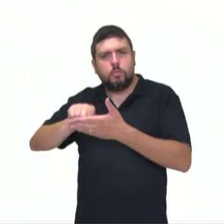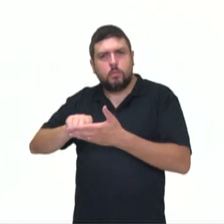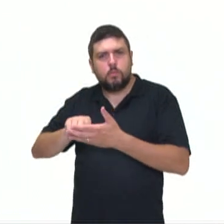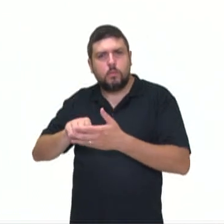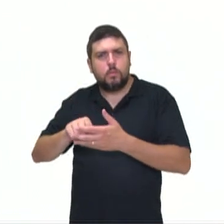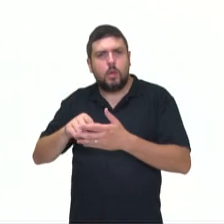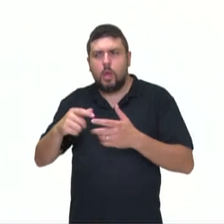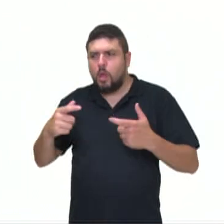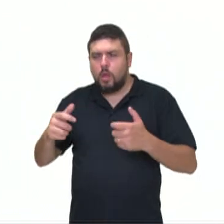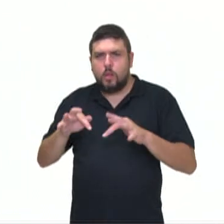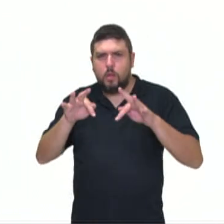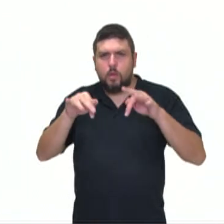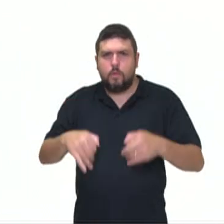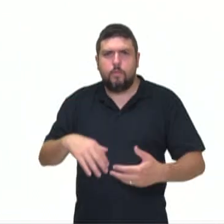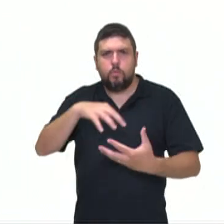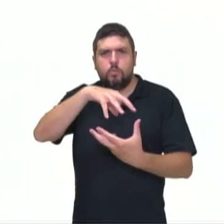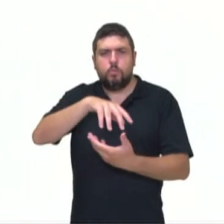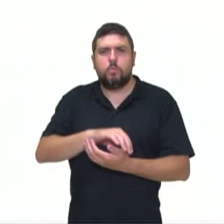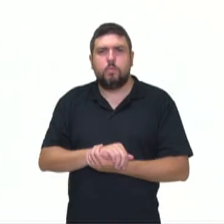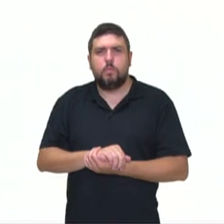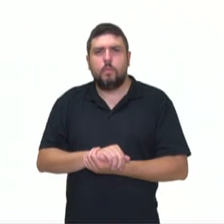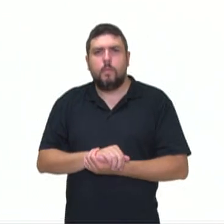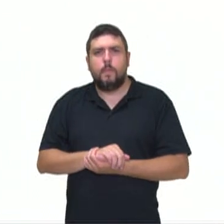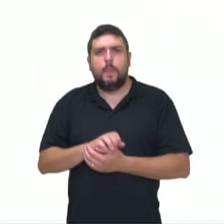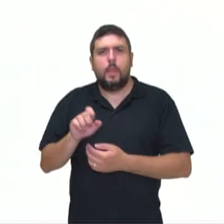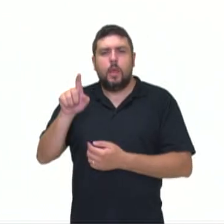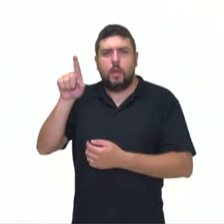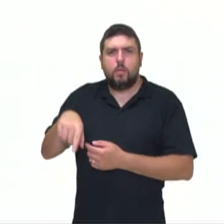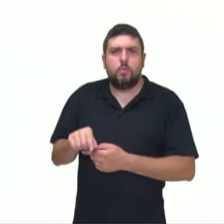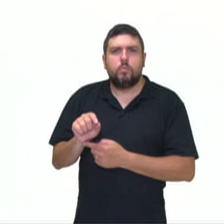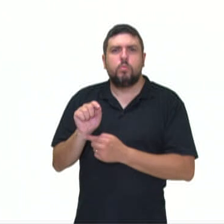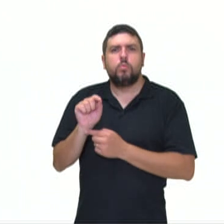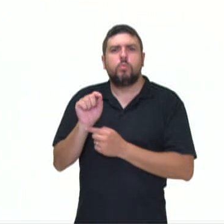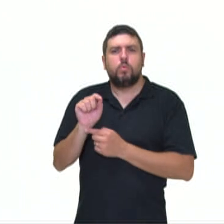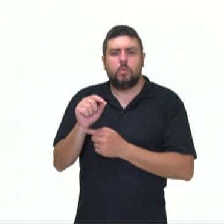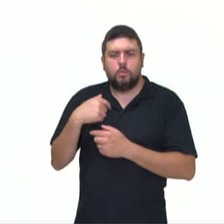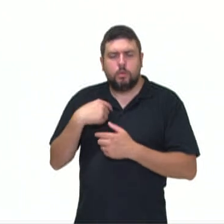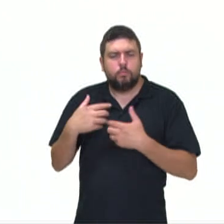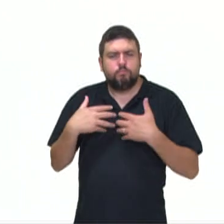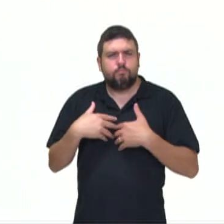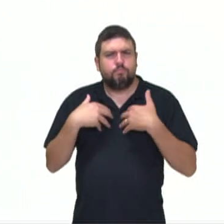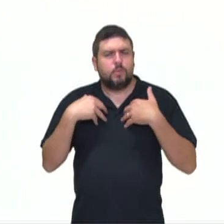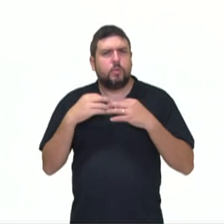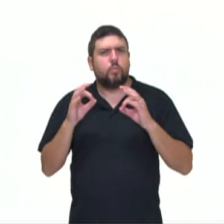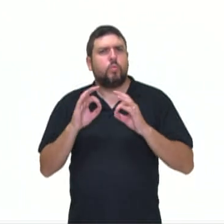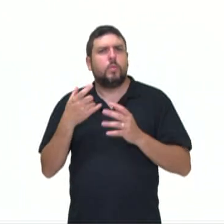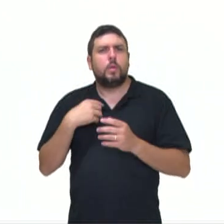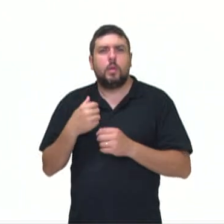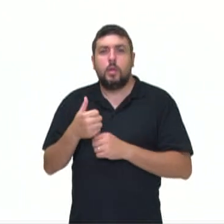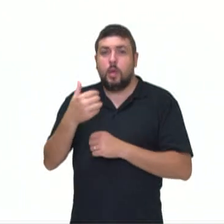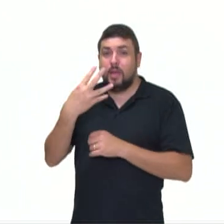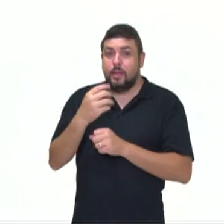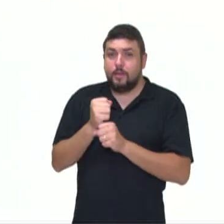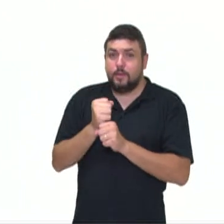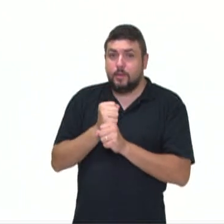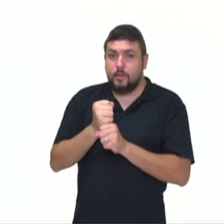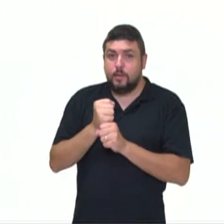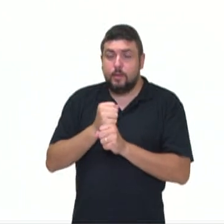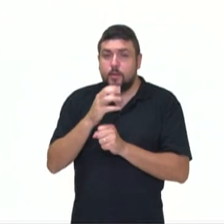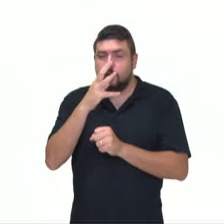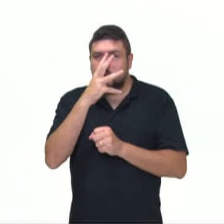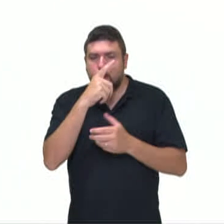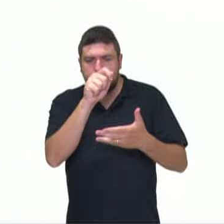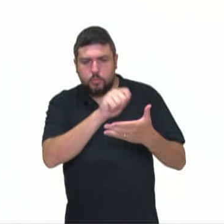Mundo. É, francamente, um recorde do qual não me orgulho, disse o chileno sobre 14 anos que dedicou à escrita deste